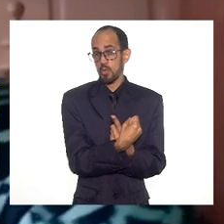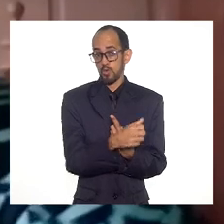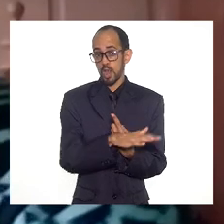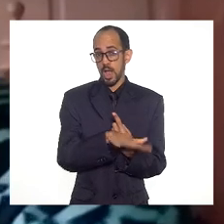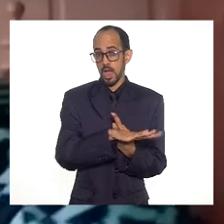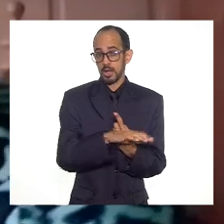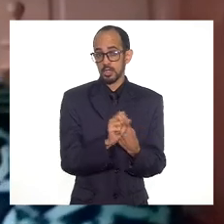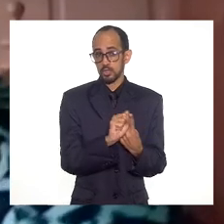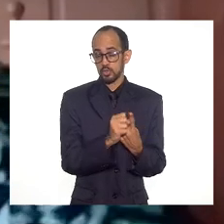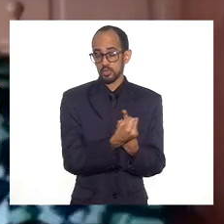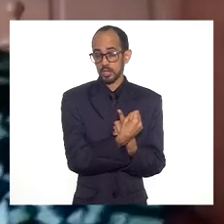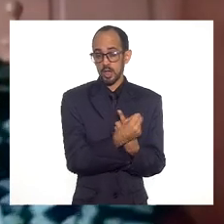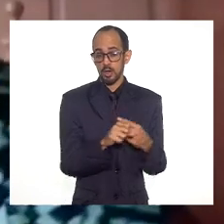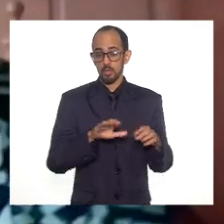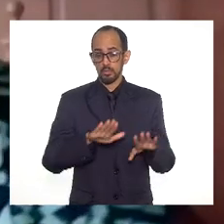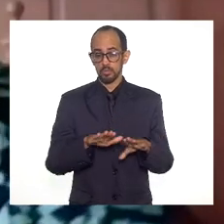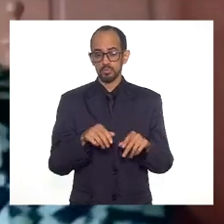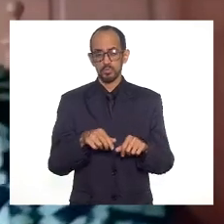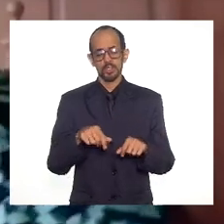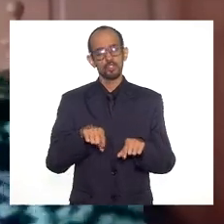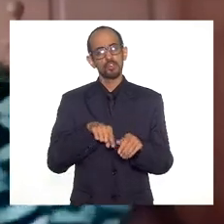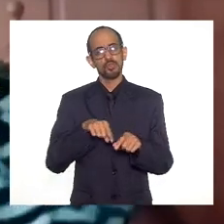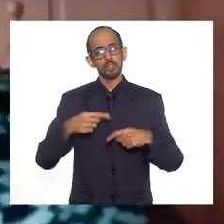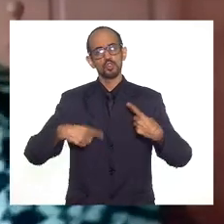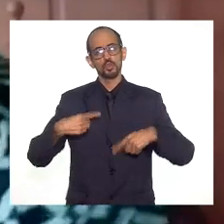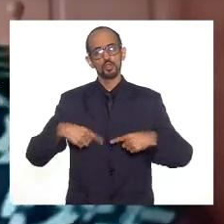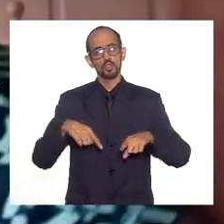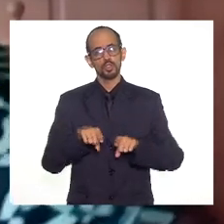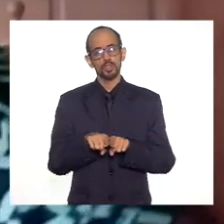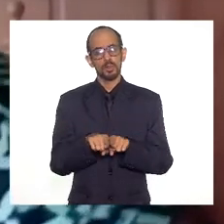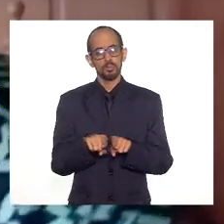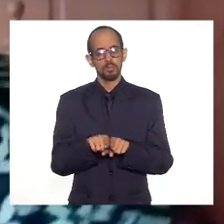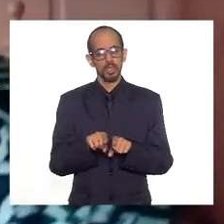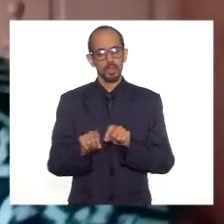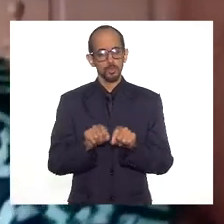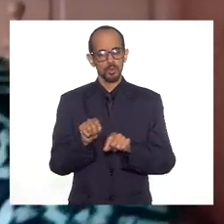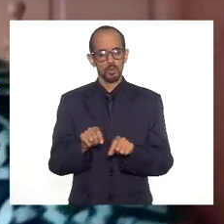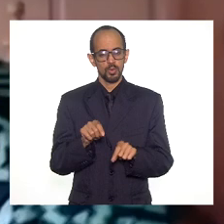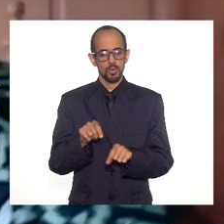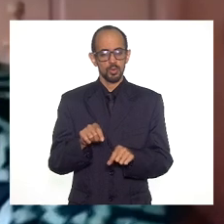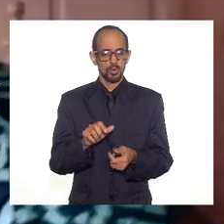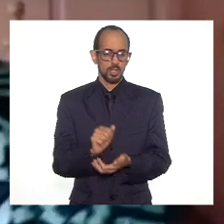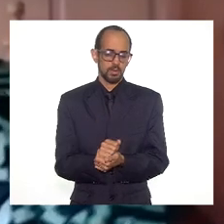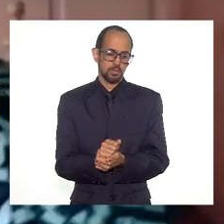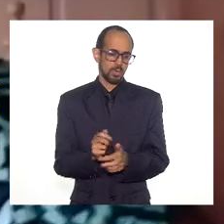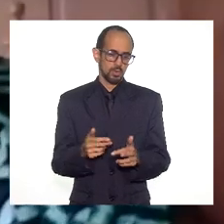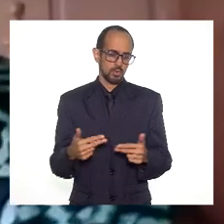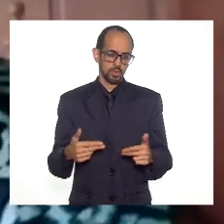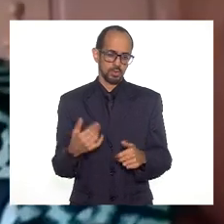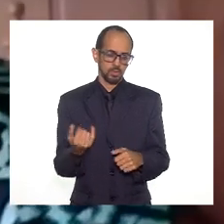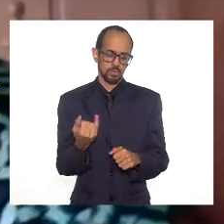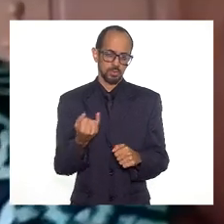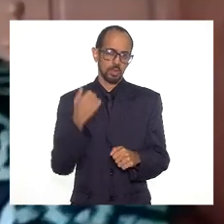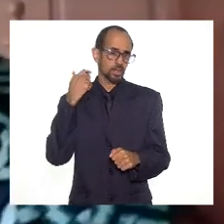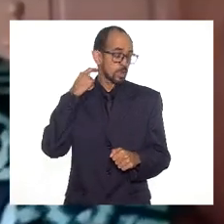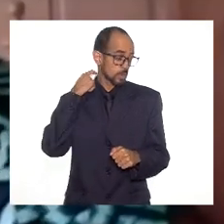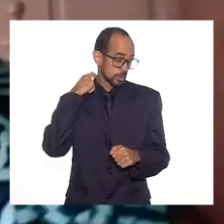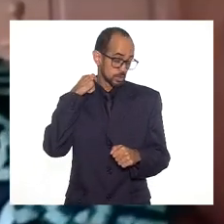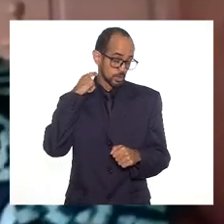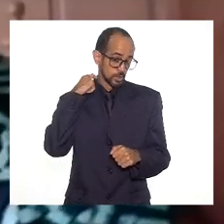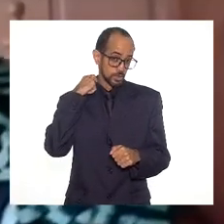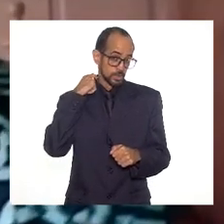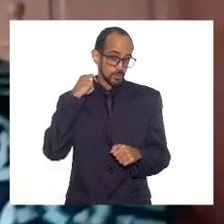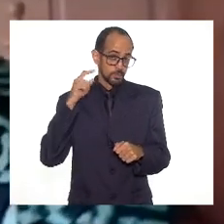PLDO e um ponto que a gente acha muito importante nesse sentido